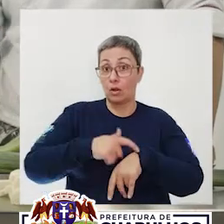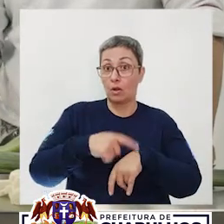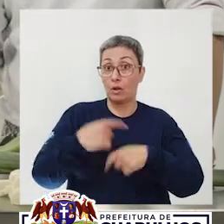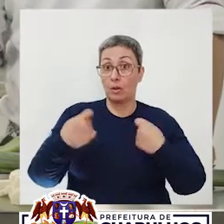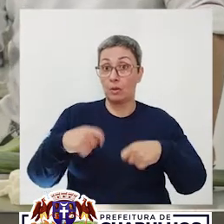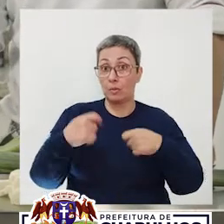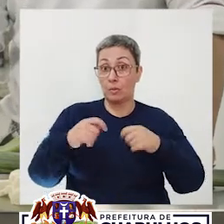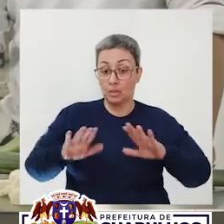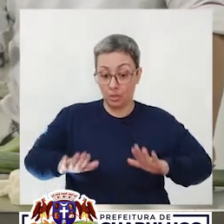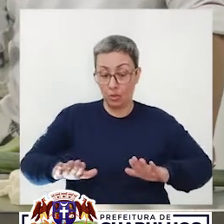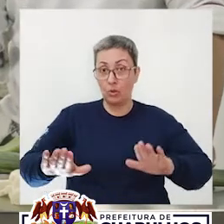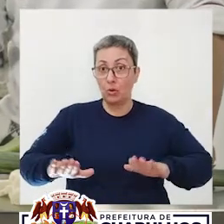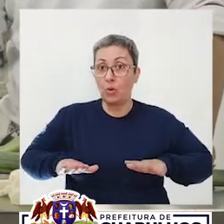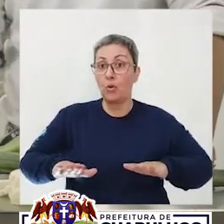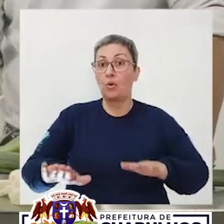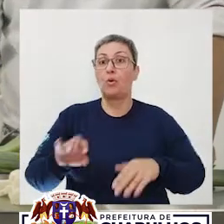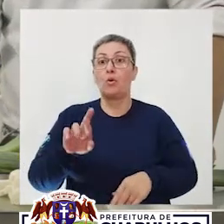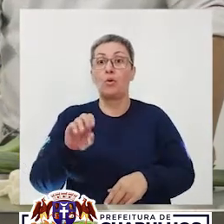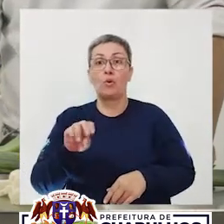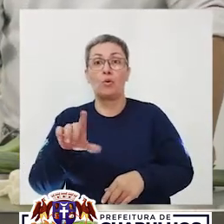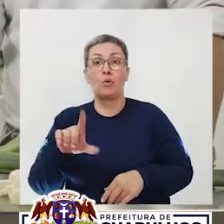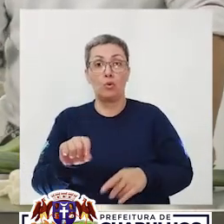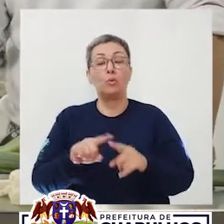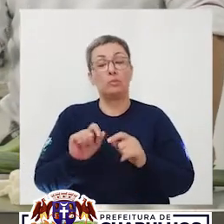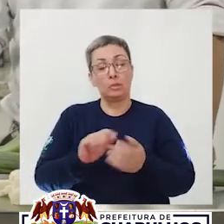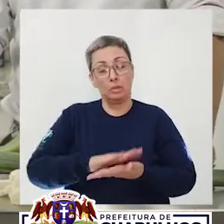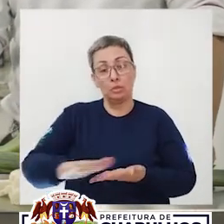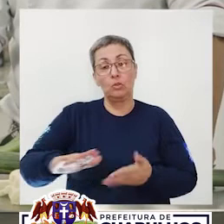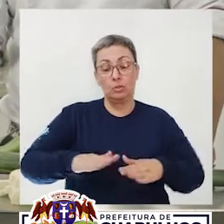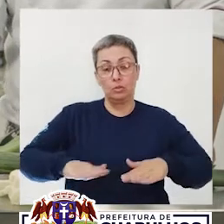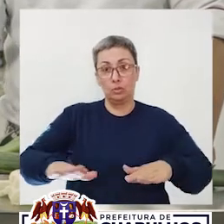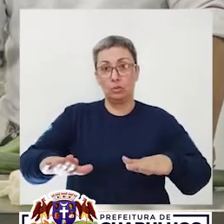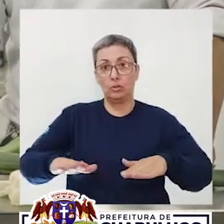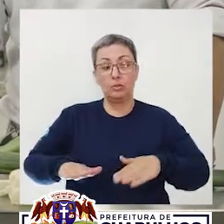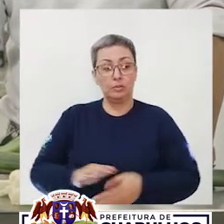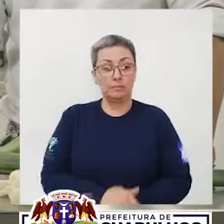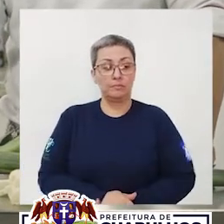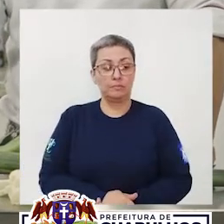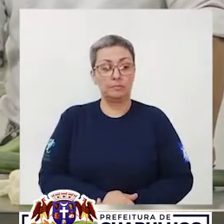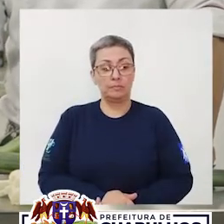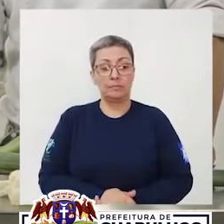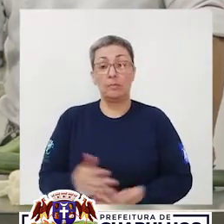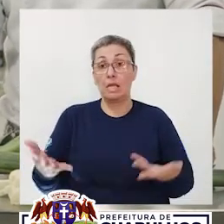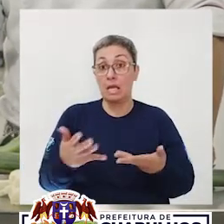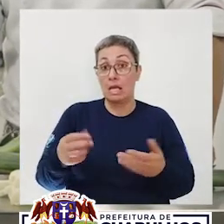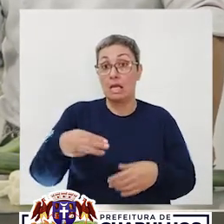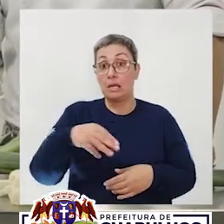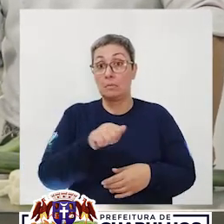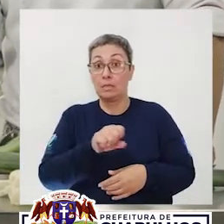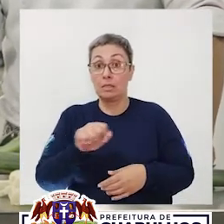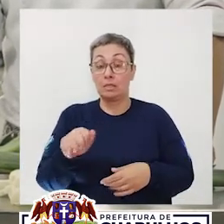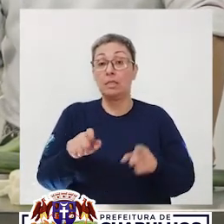Nessa hora precisa de um rolo de massas, né? É. Para abrir a massa tem que ter um rolinho, né? E